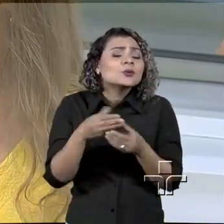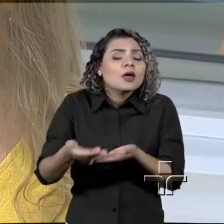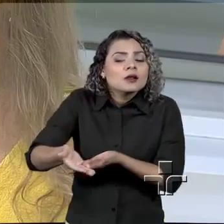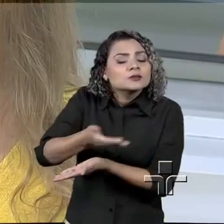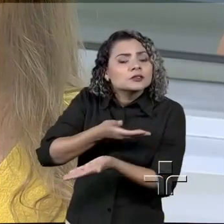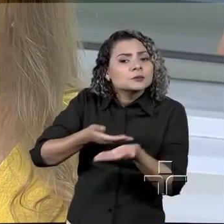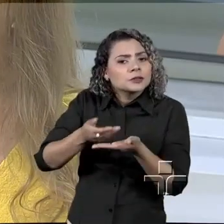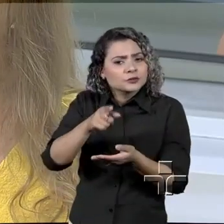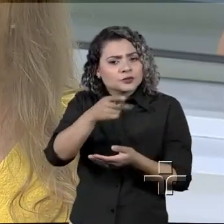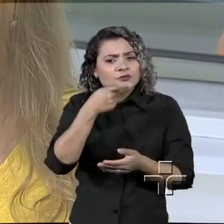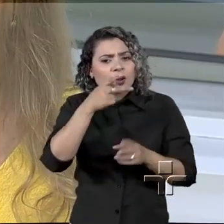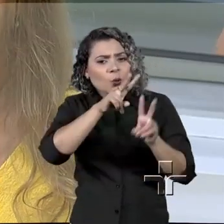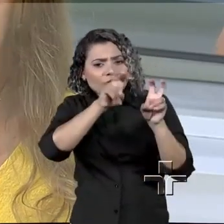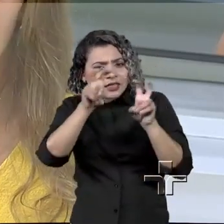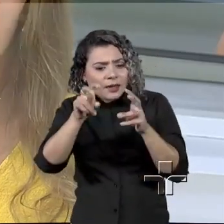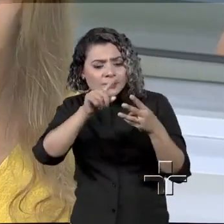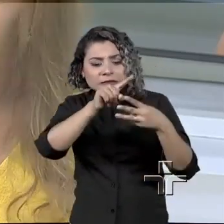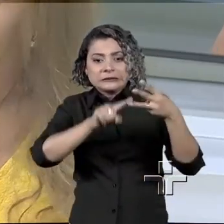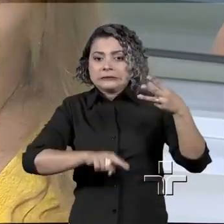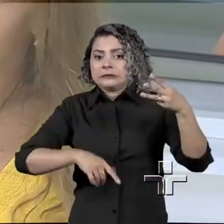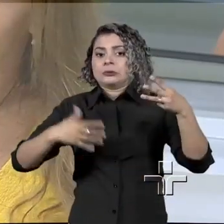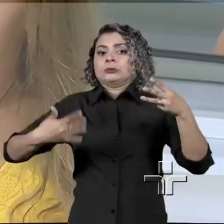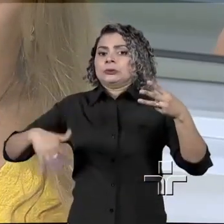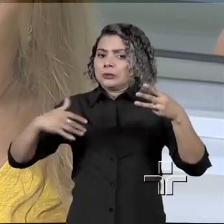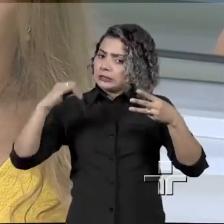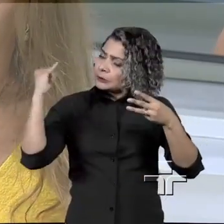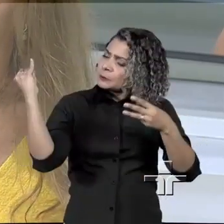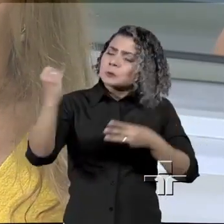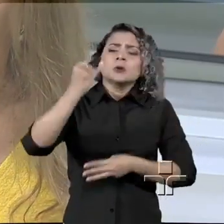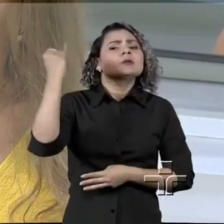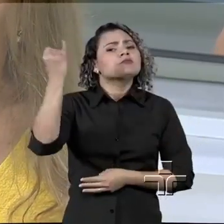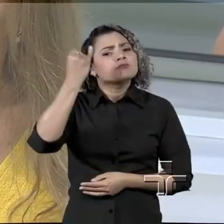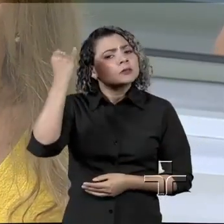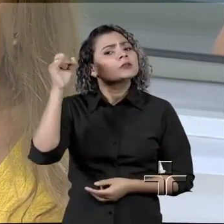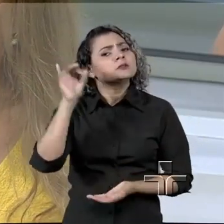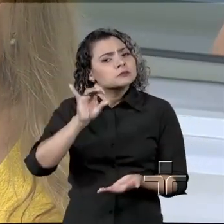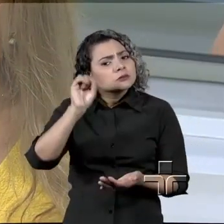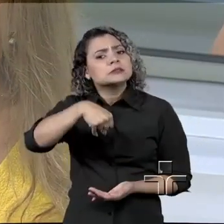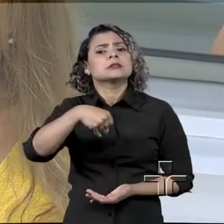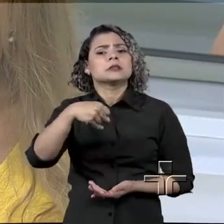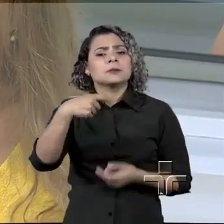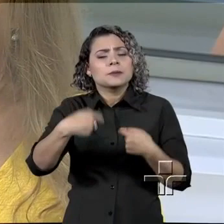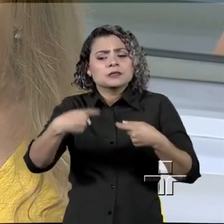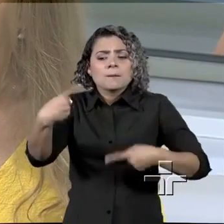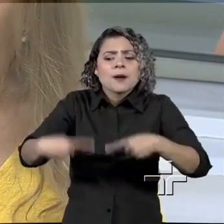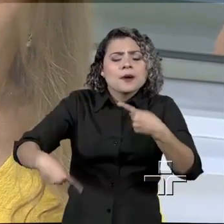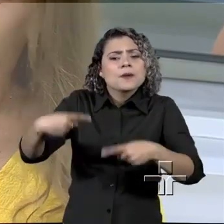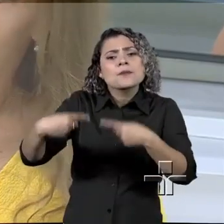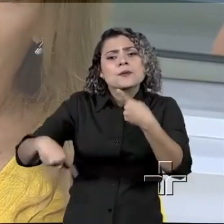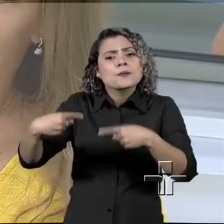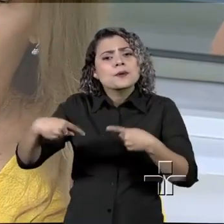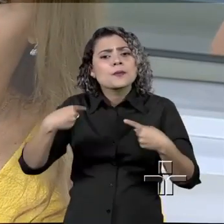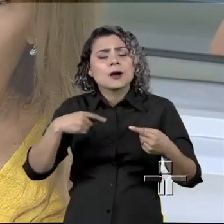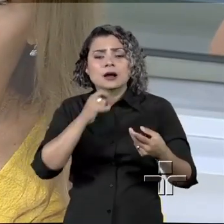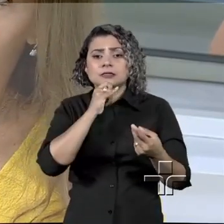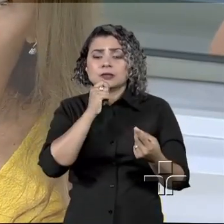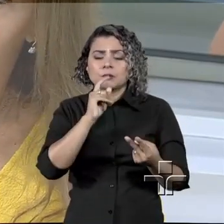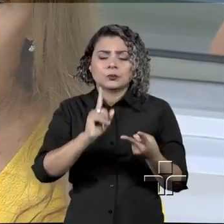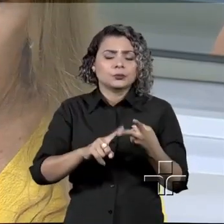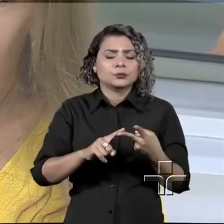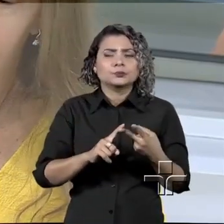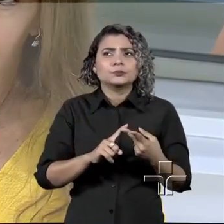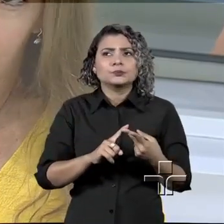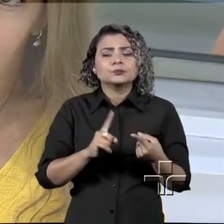Você mencionou temas que são temas importantíssimos a serem discutidos, né? No caso, por